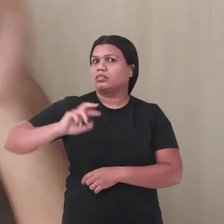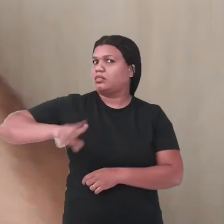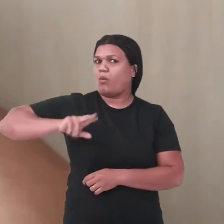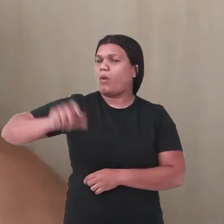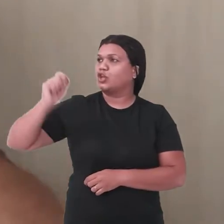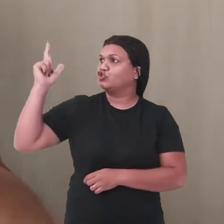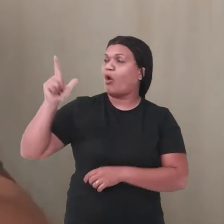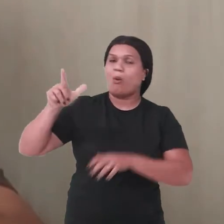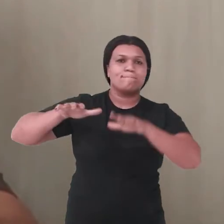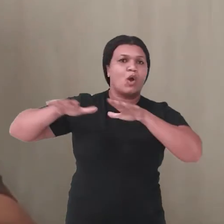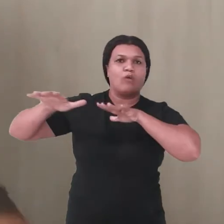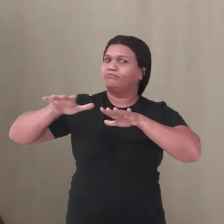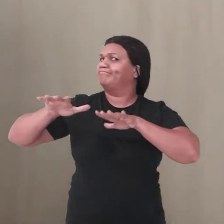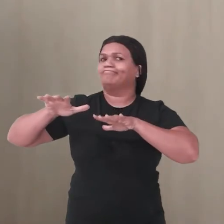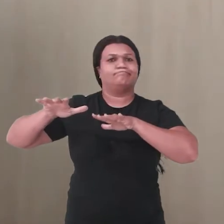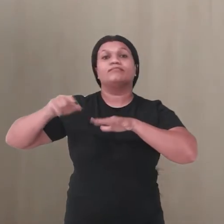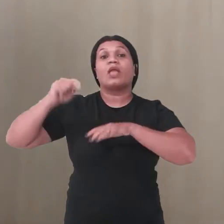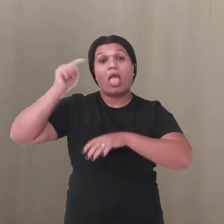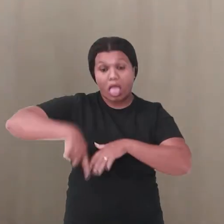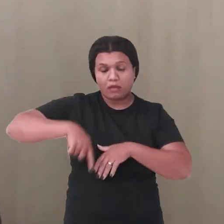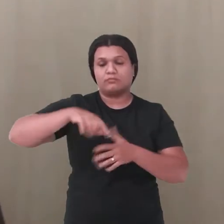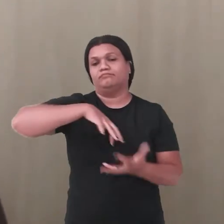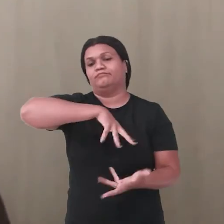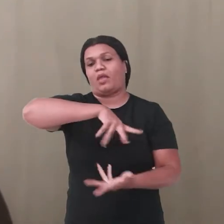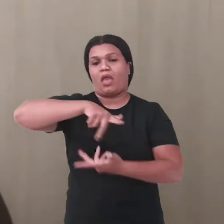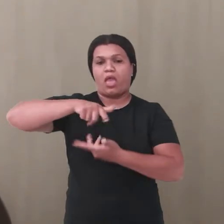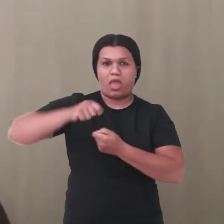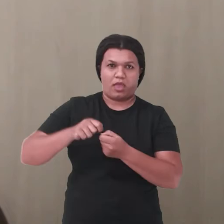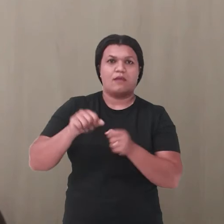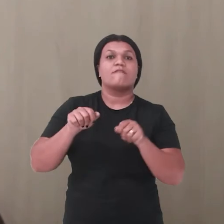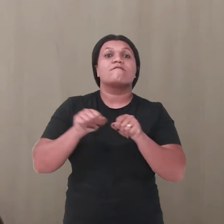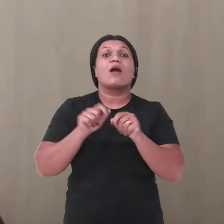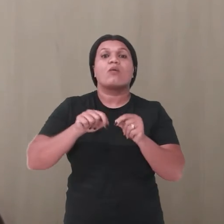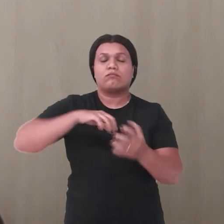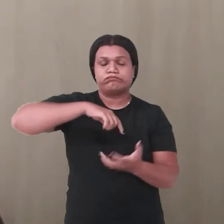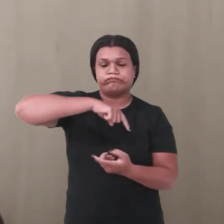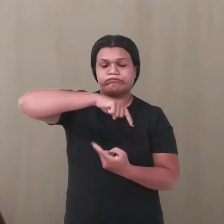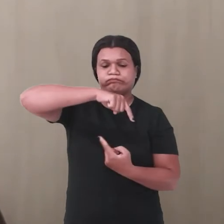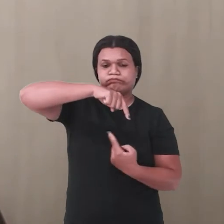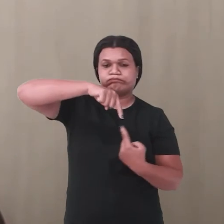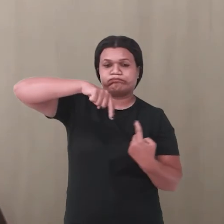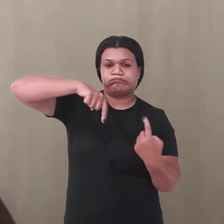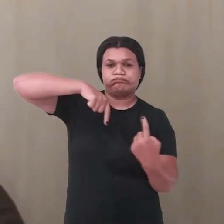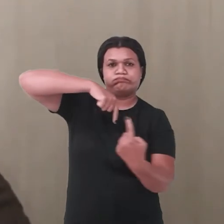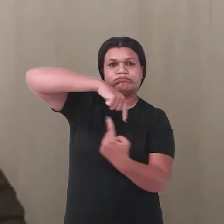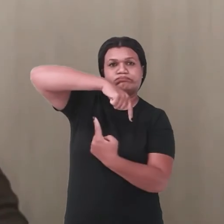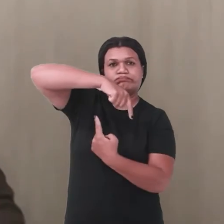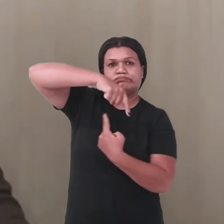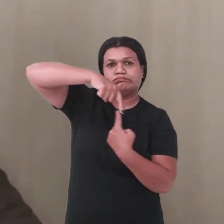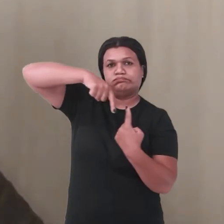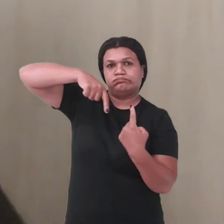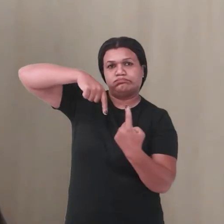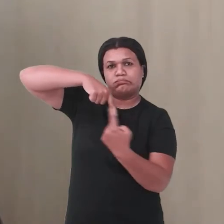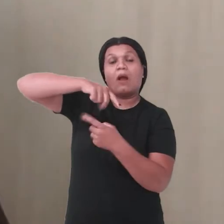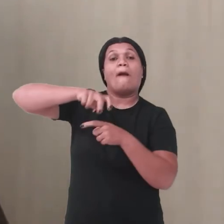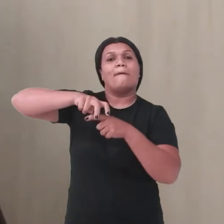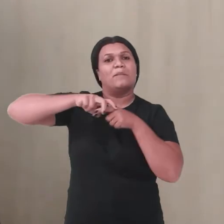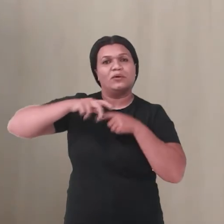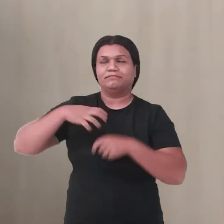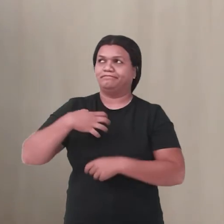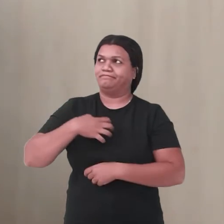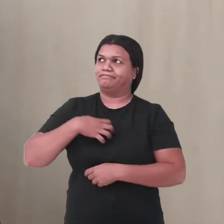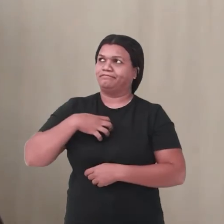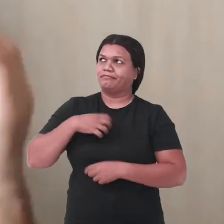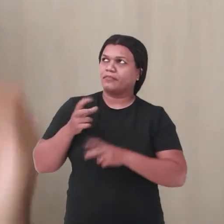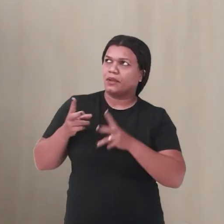o Sol que está se movimentando, mas é o nosso planeta que está girando por conta do movimento de rotação, e